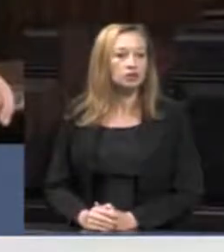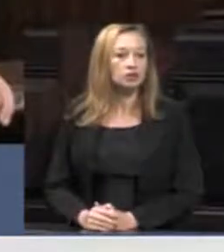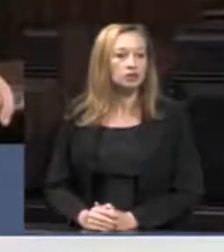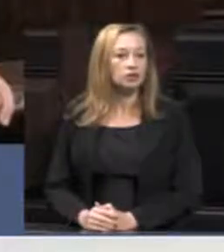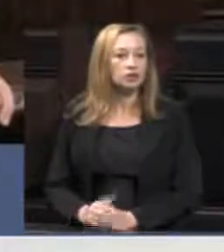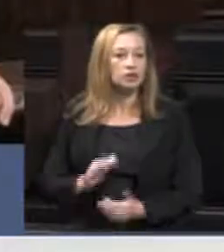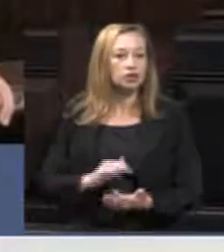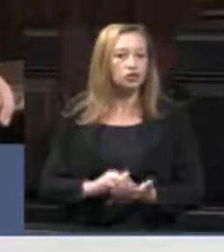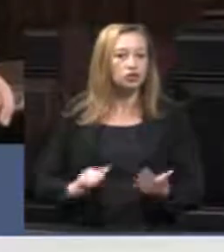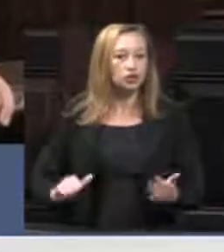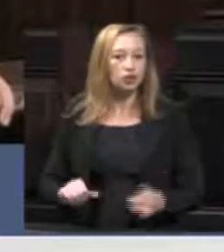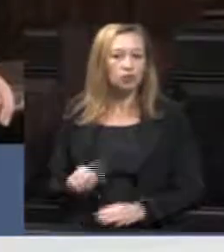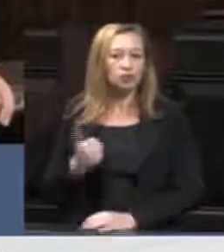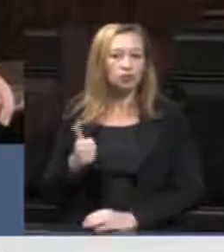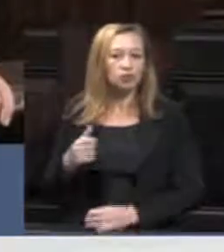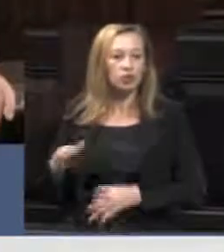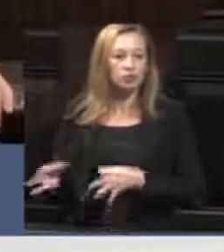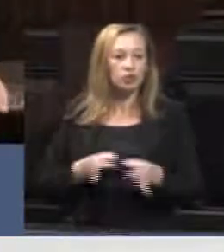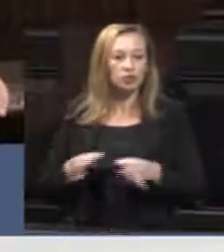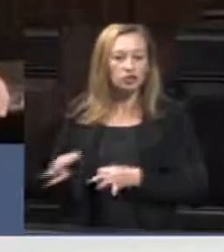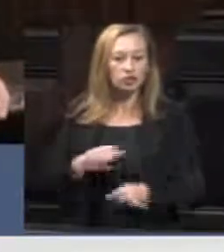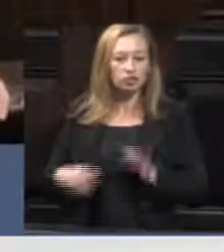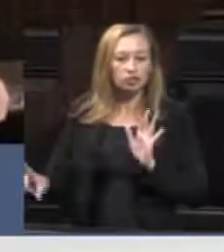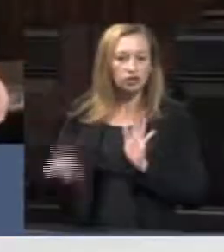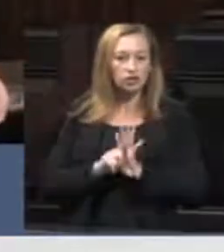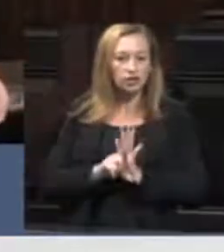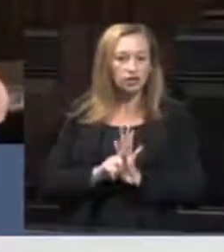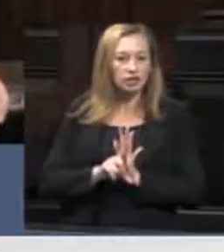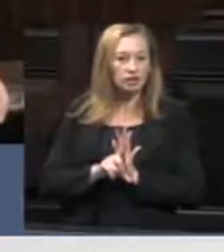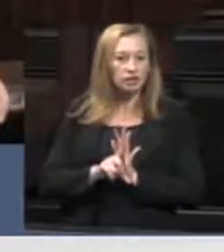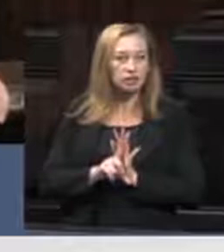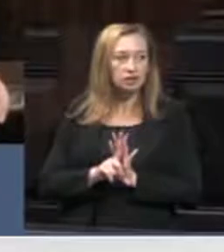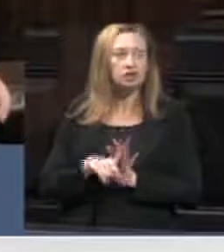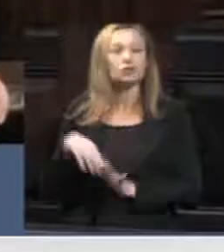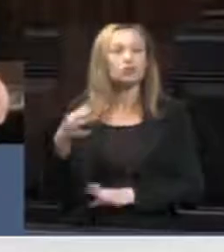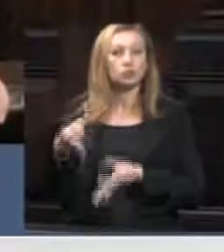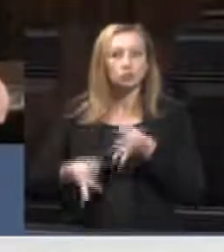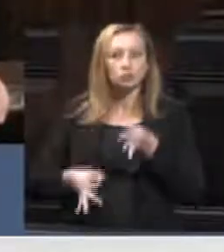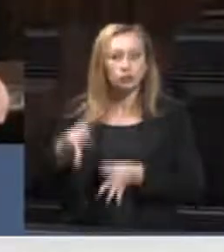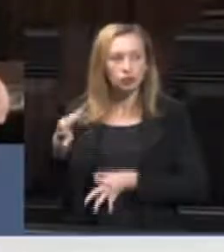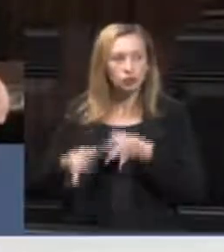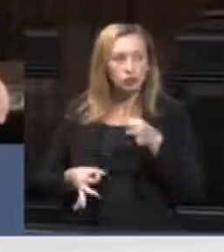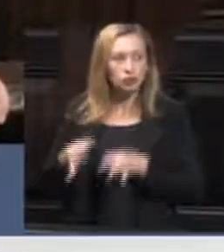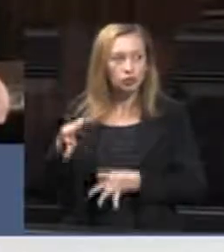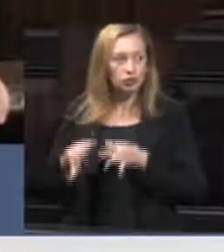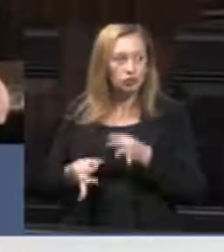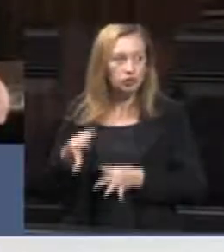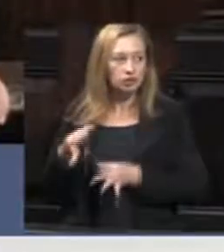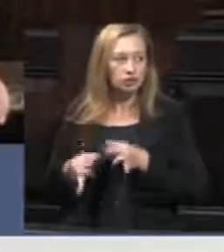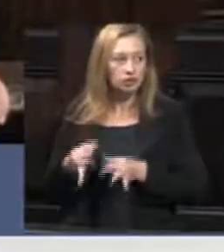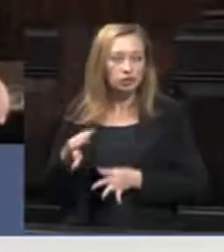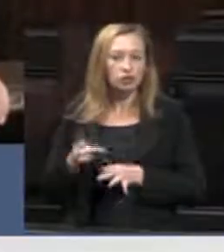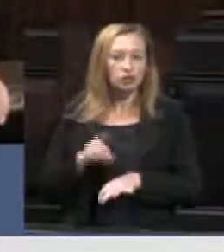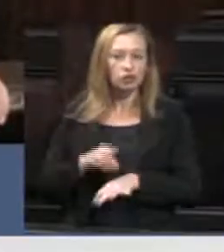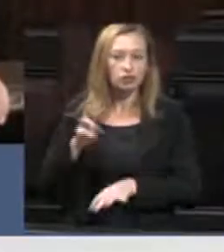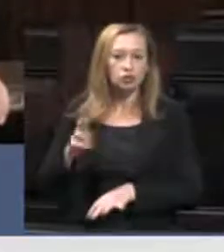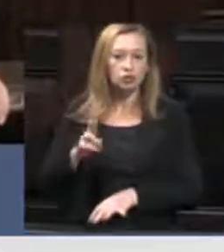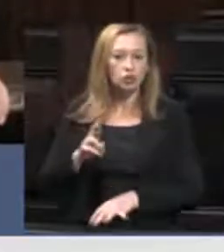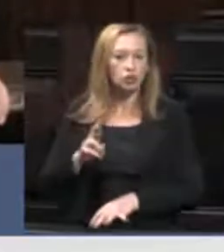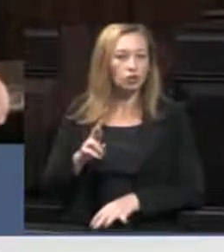o primeiro projeto de lei que o juiz, doutor